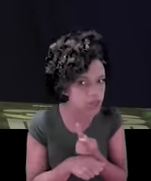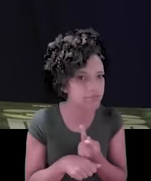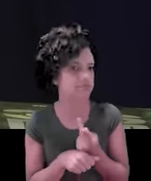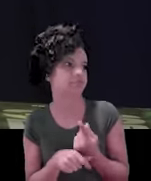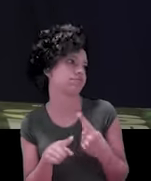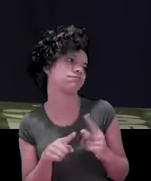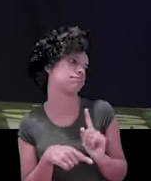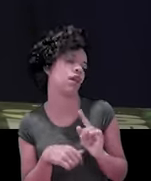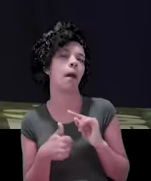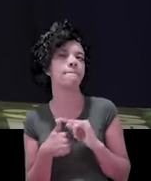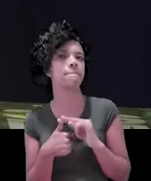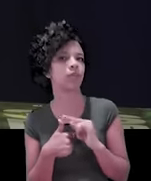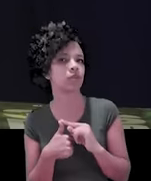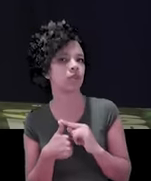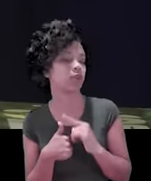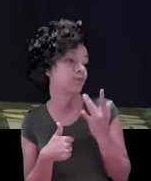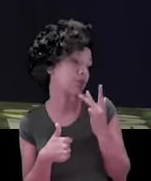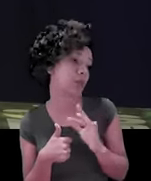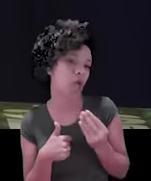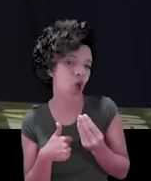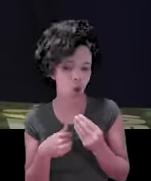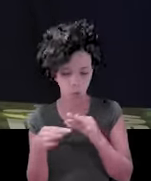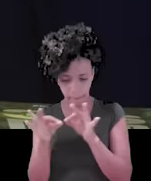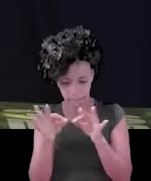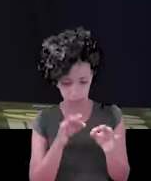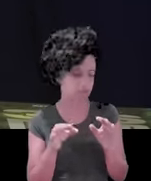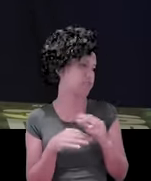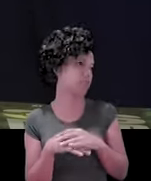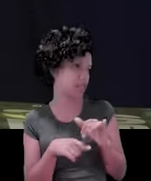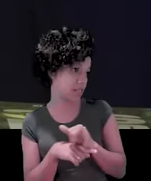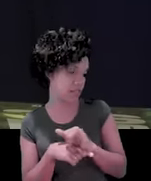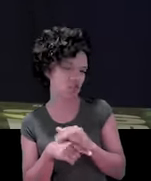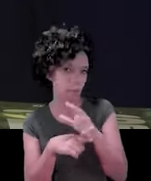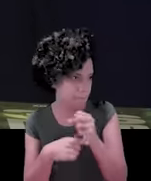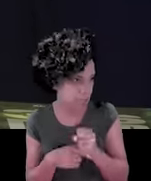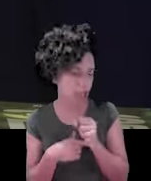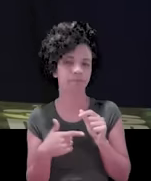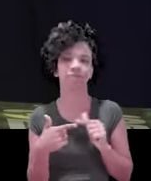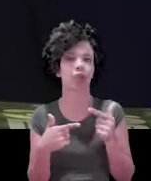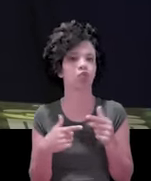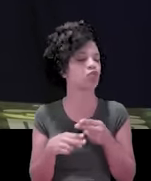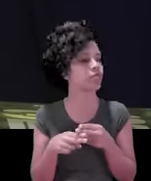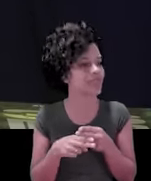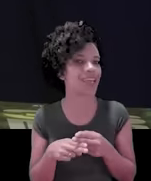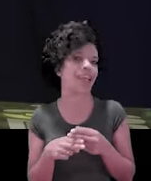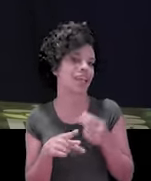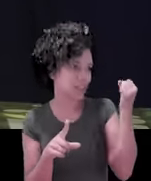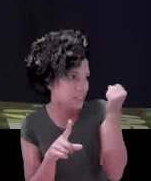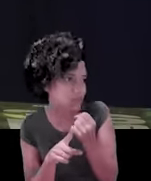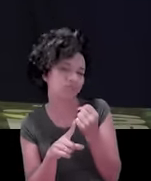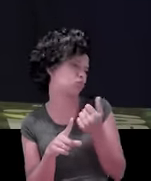salva primeiro porque eu não sabia fazer uma arapuca uma coisa né eu não tinha uma ferramenta que me